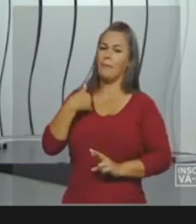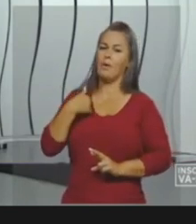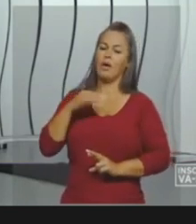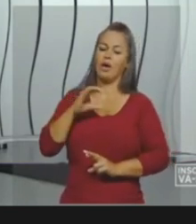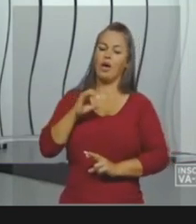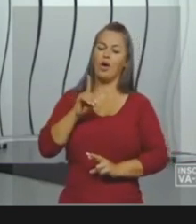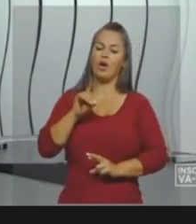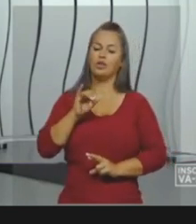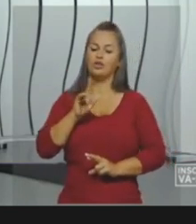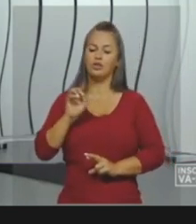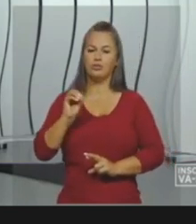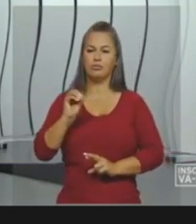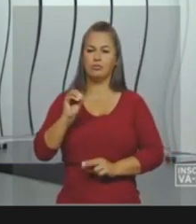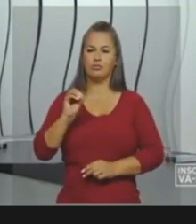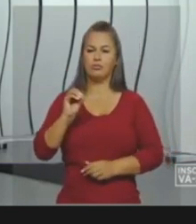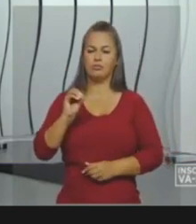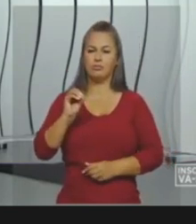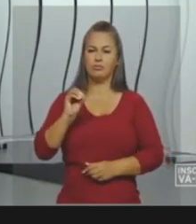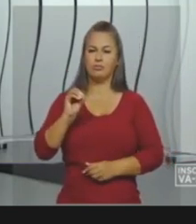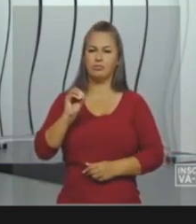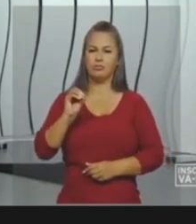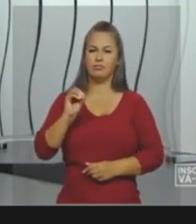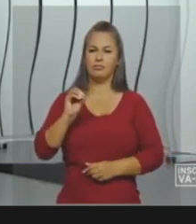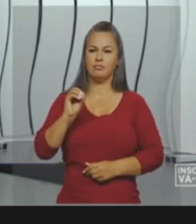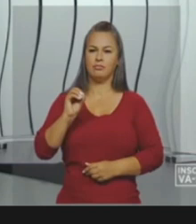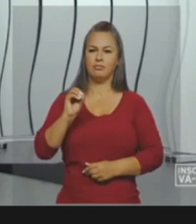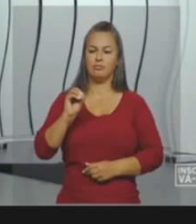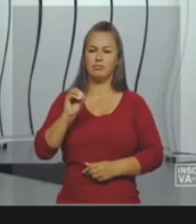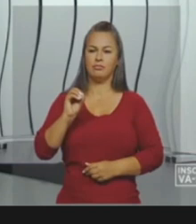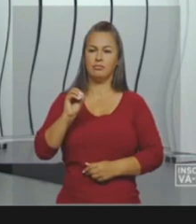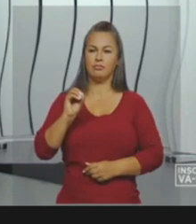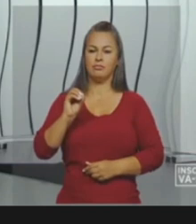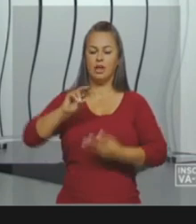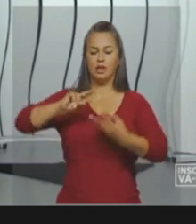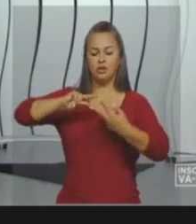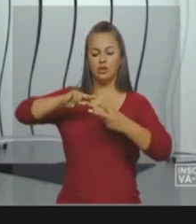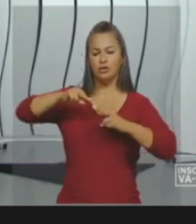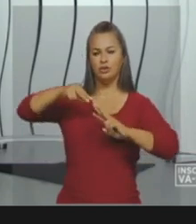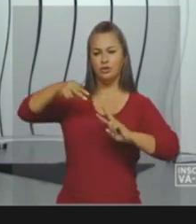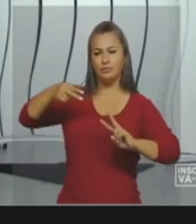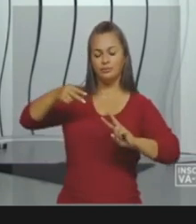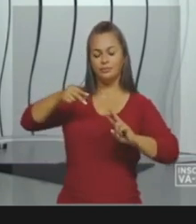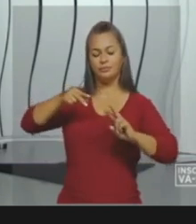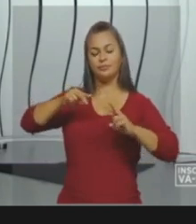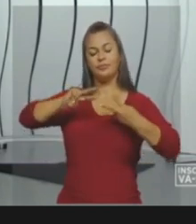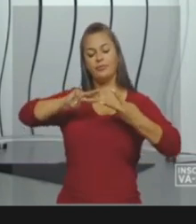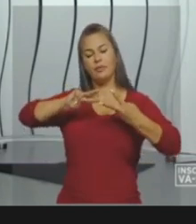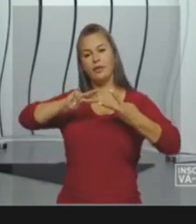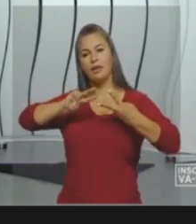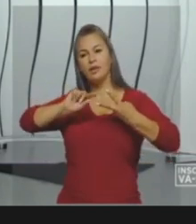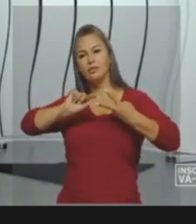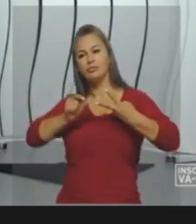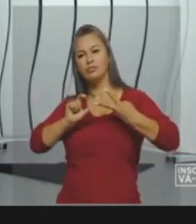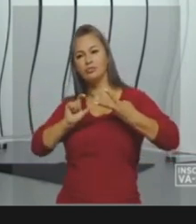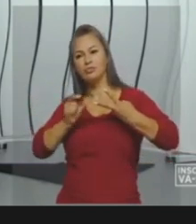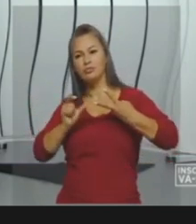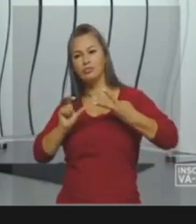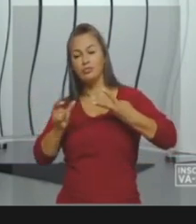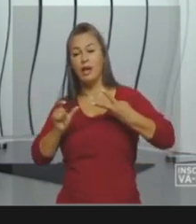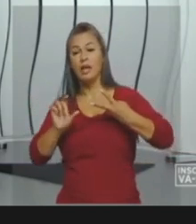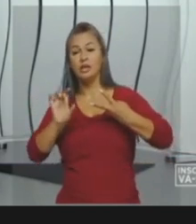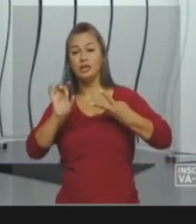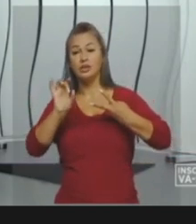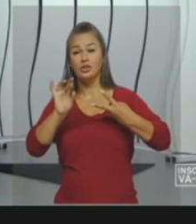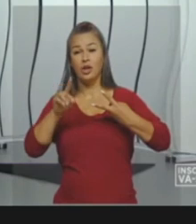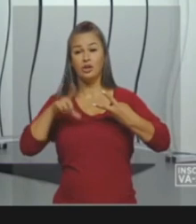genético no DNA das pessoas. Só quando tiver Rzinho, ou seja, só quando tiver dois genes